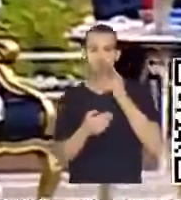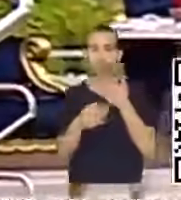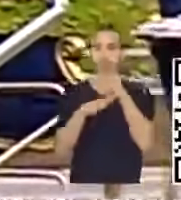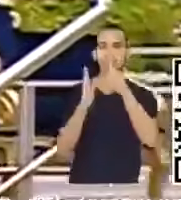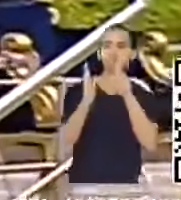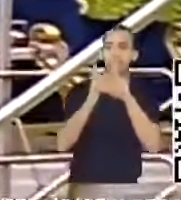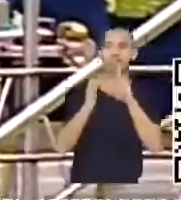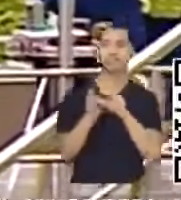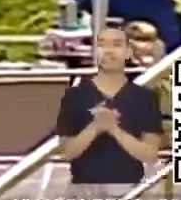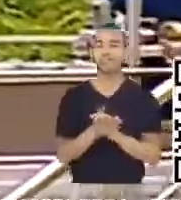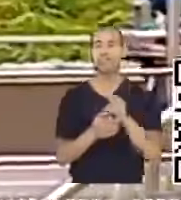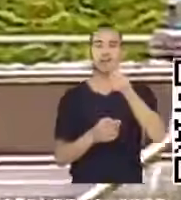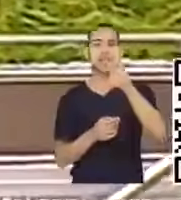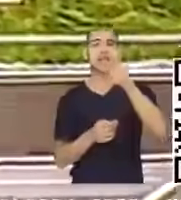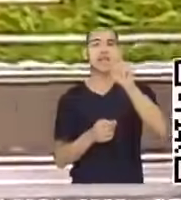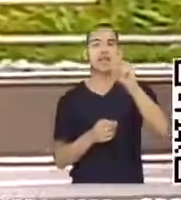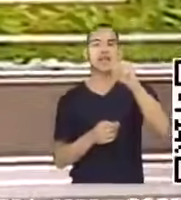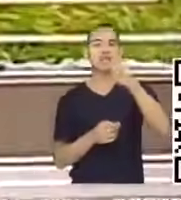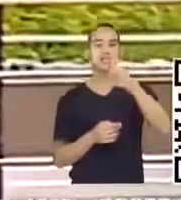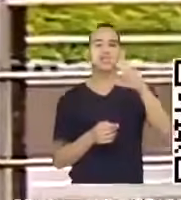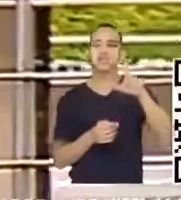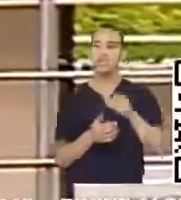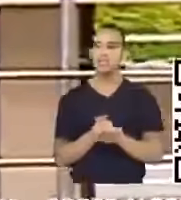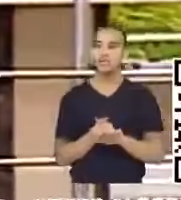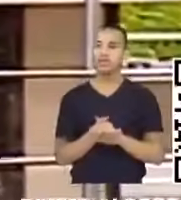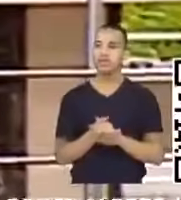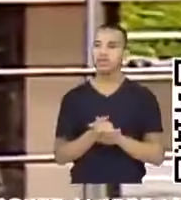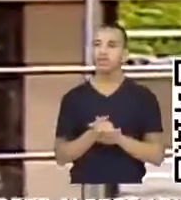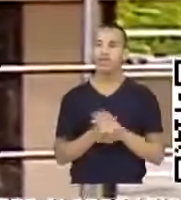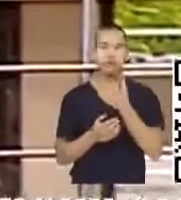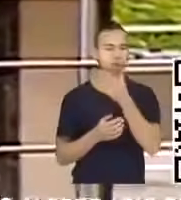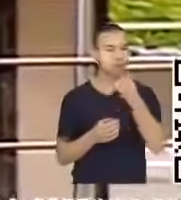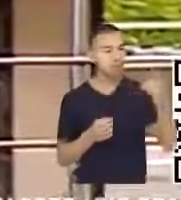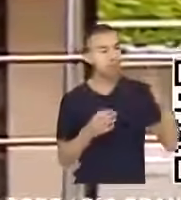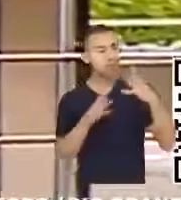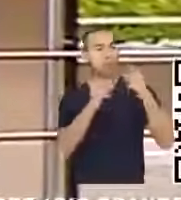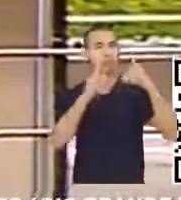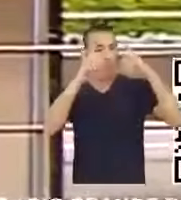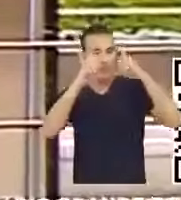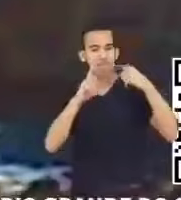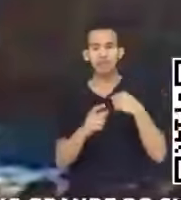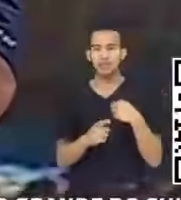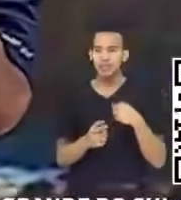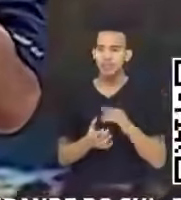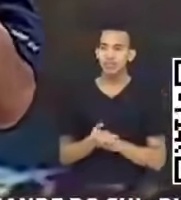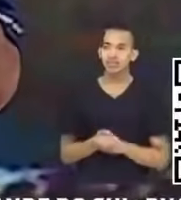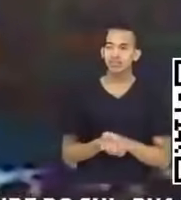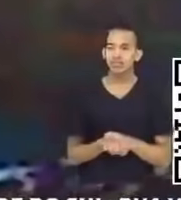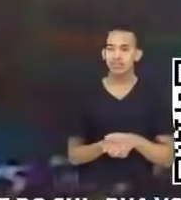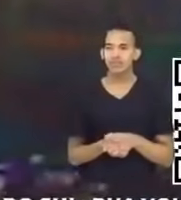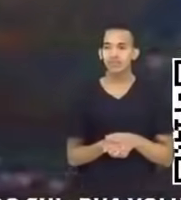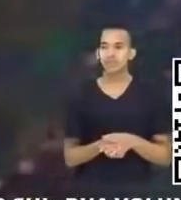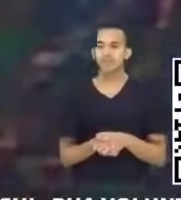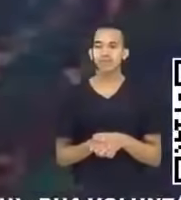na Rangel sua jornada da loja era tirar foto e e